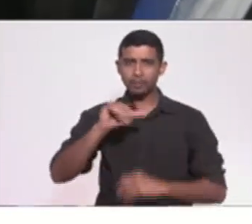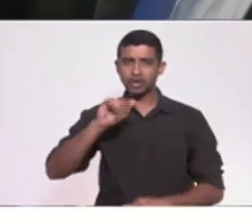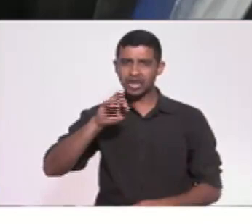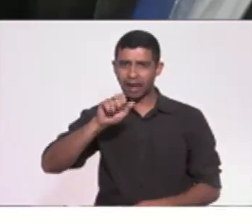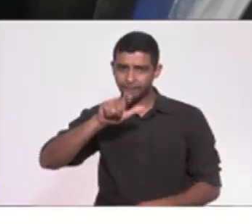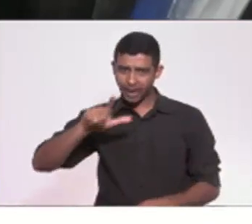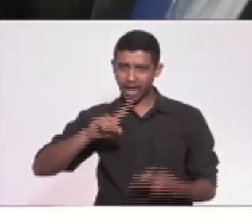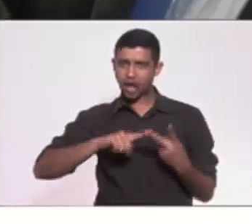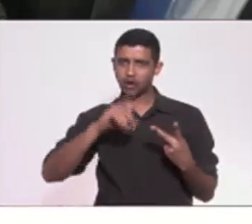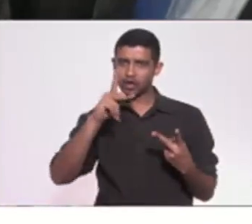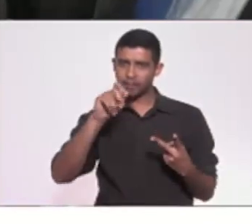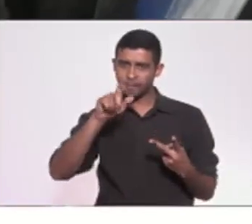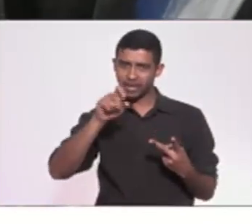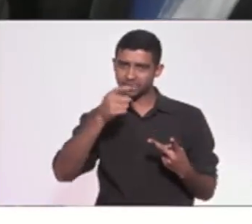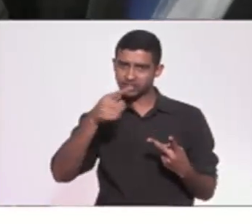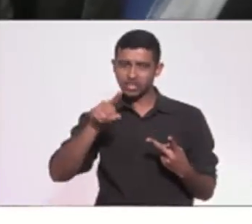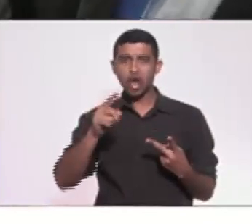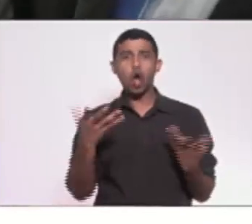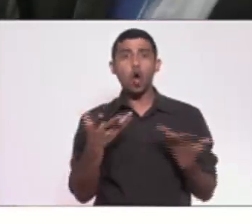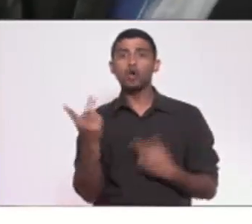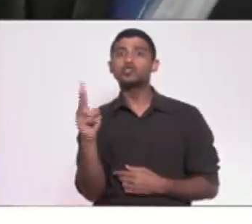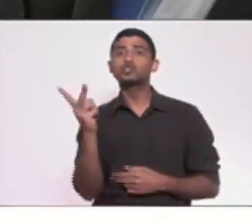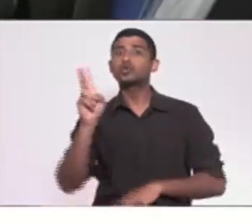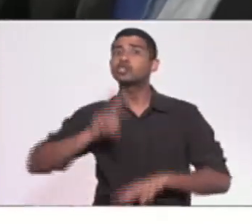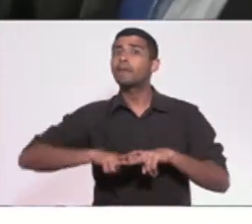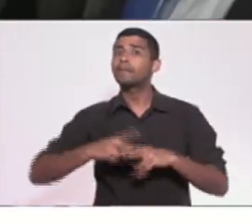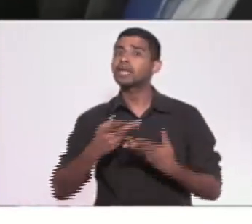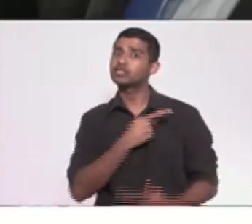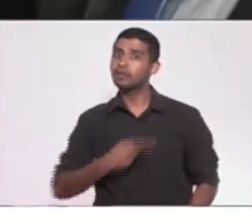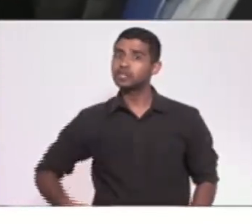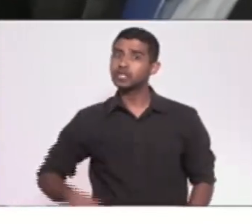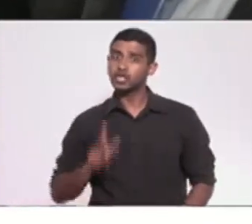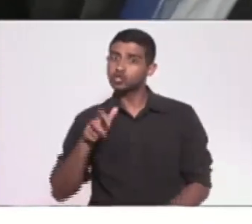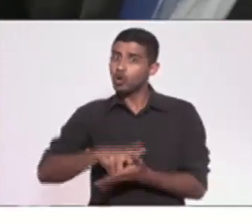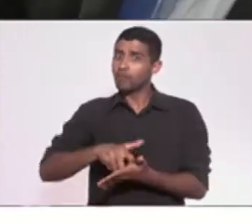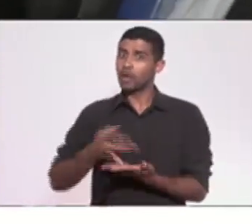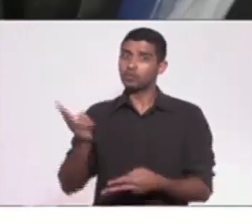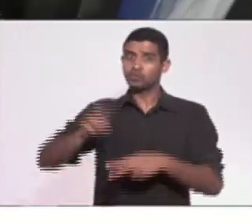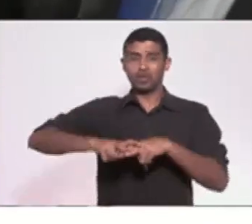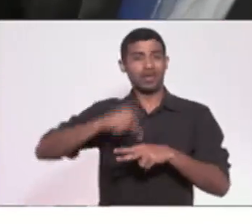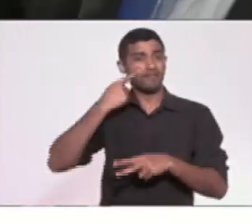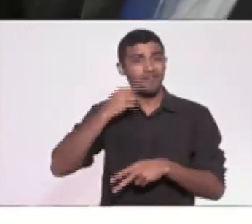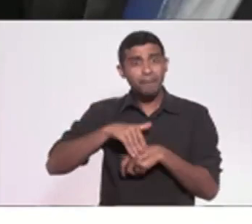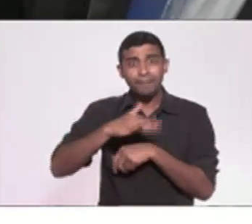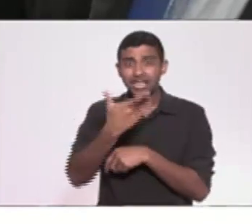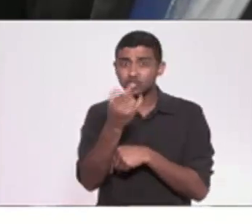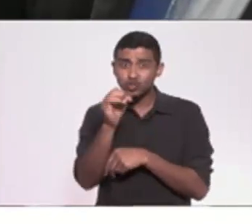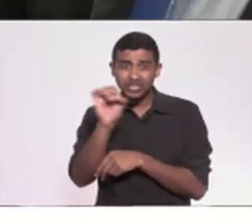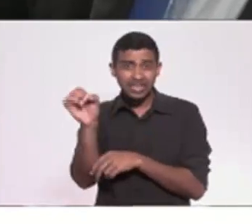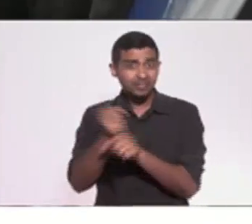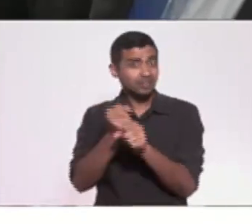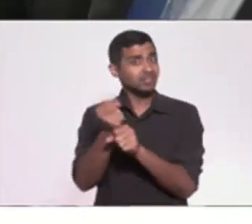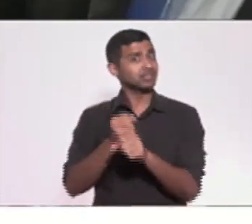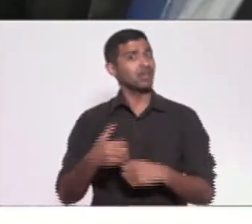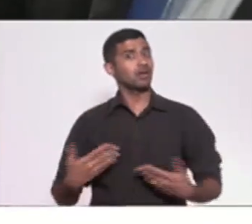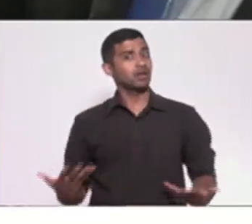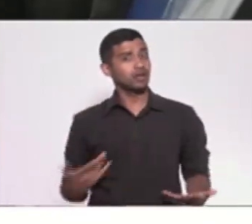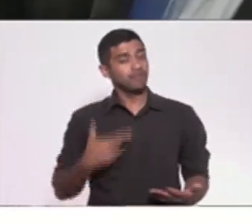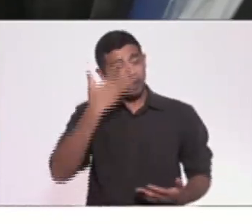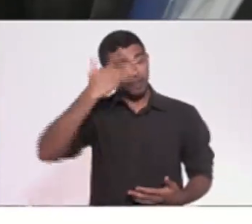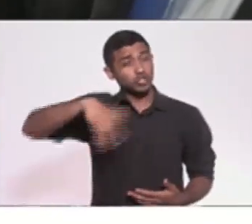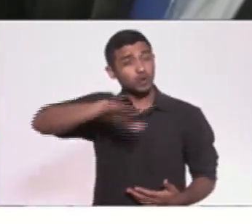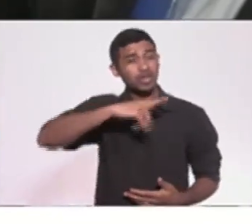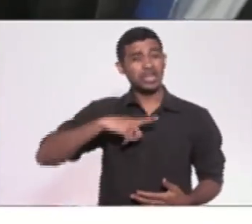Pezão. Esses dois hoje estão presos, senhor presidente, condenados, o Sérgio Cabral, há mais de 200 anos. Essas pessoas estão